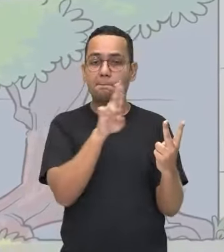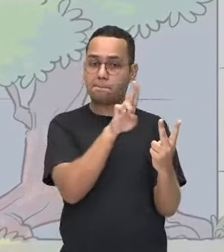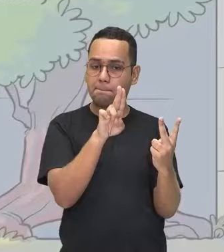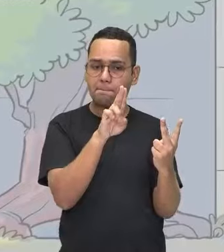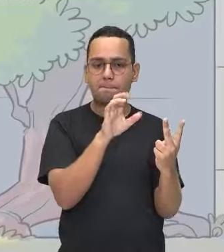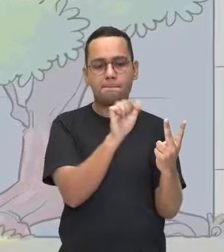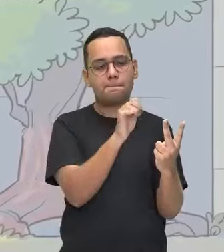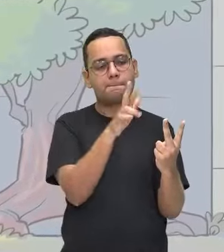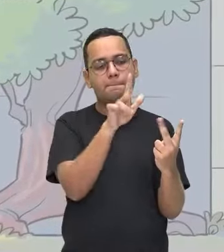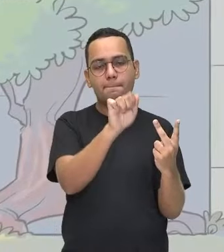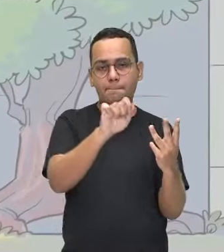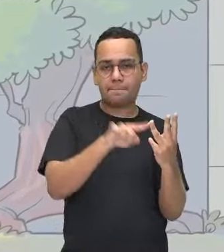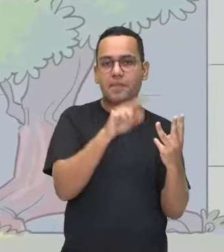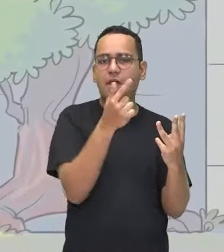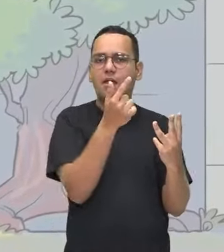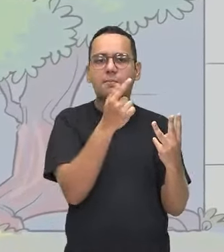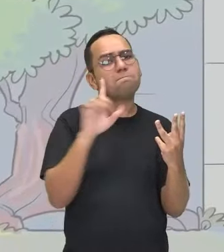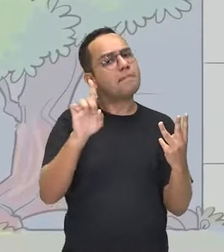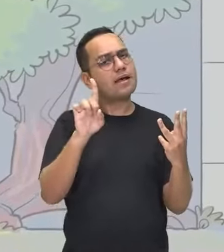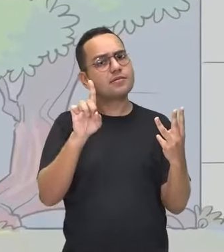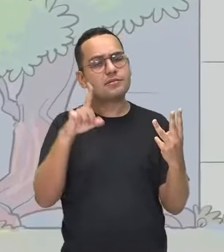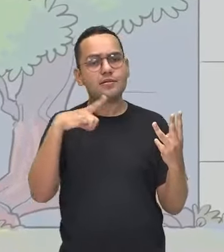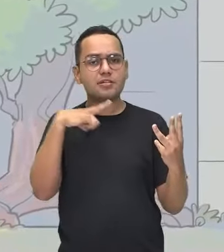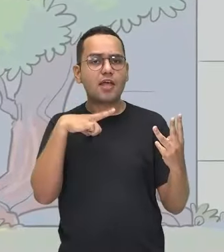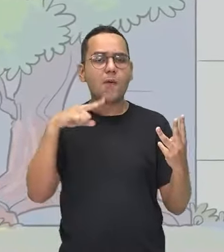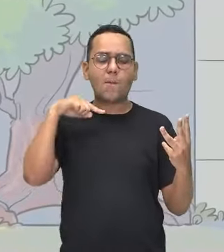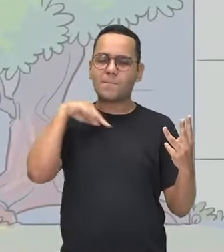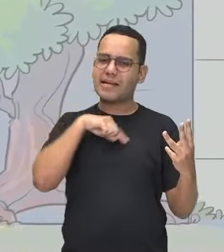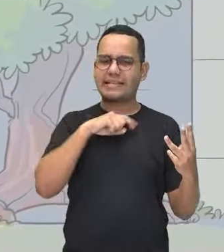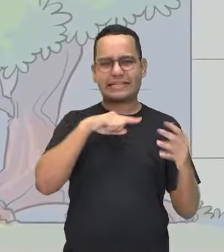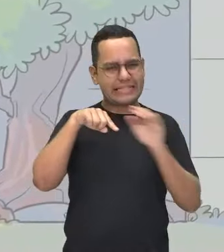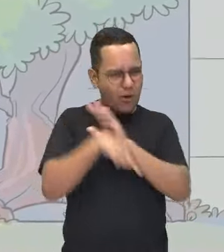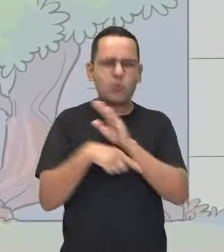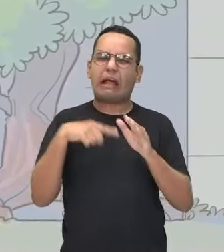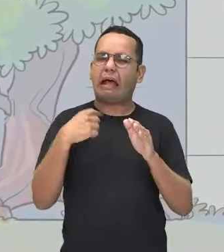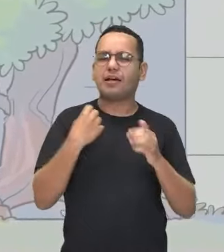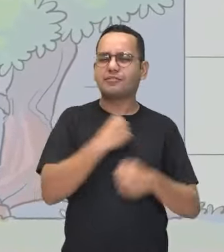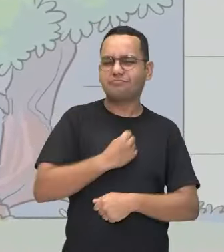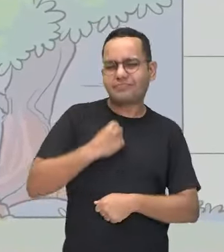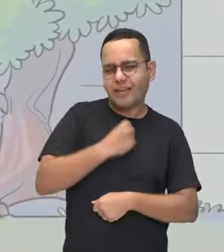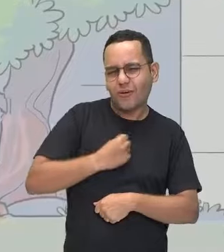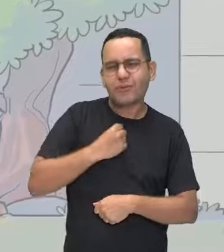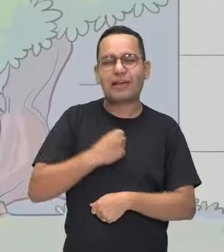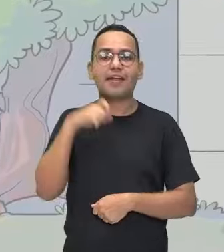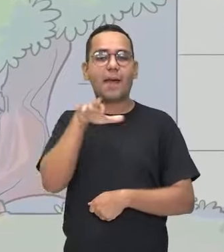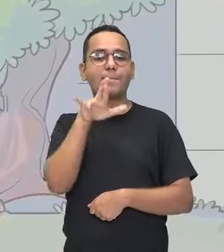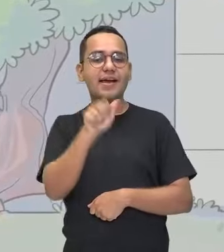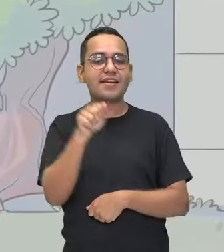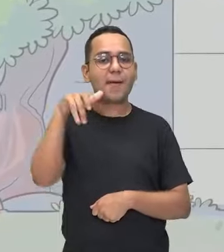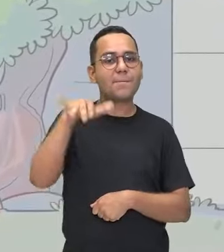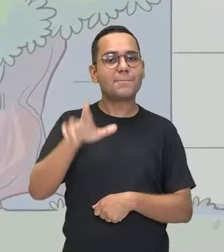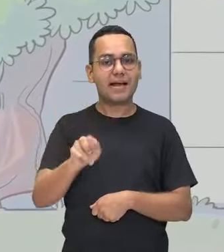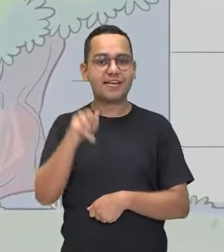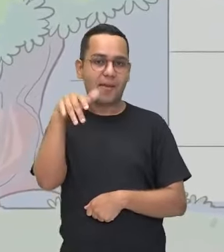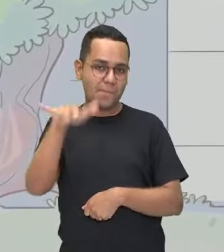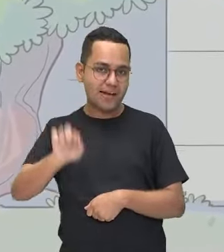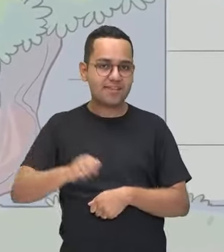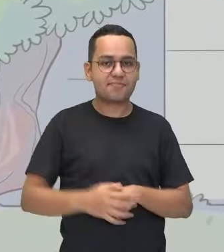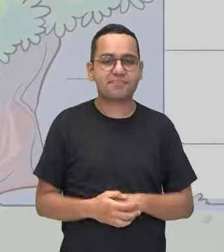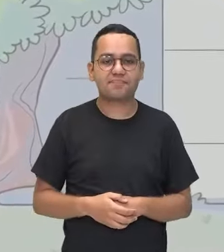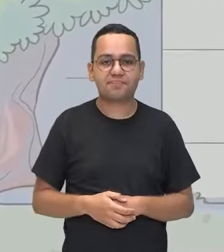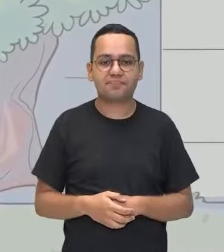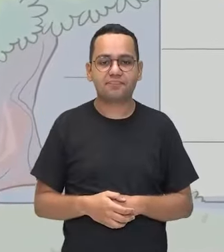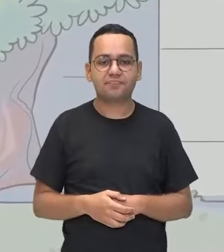outra que chamou Carolina, mas nossa profunda saudade é Maria, Maria,